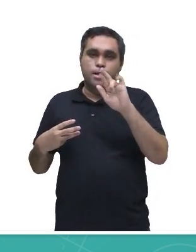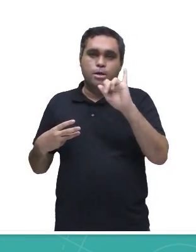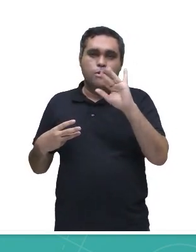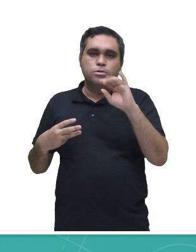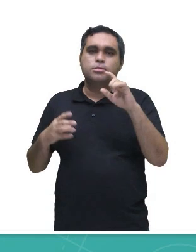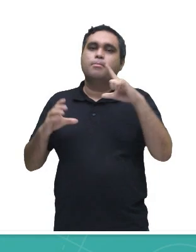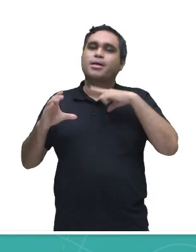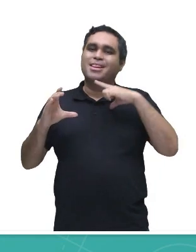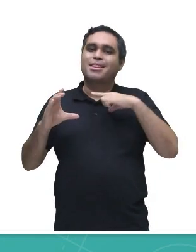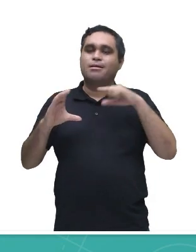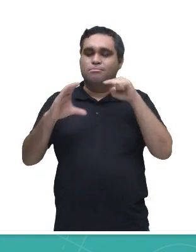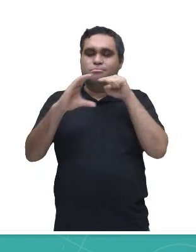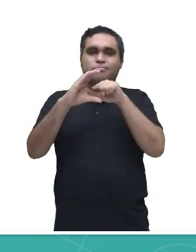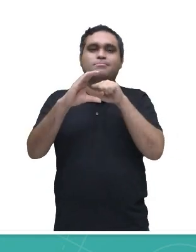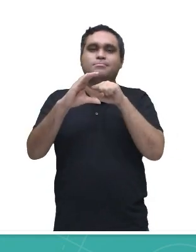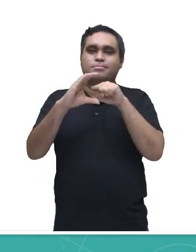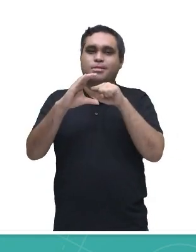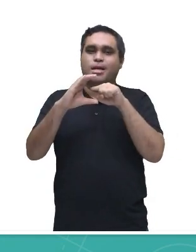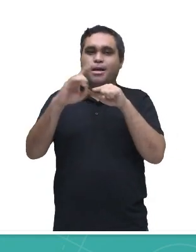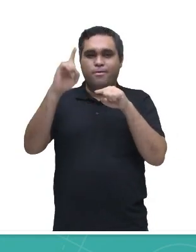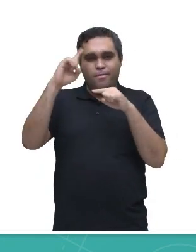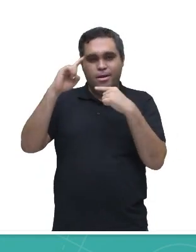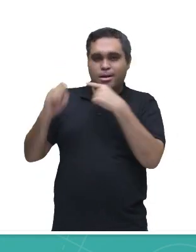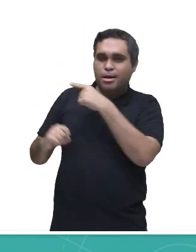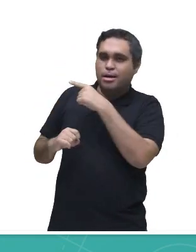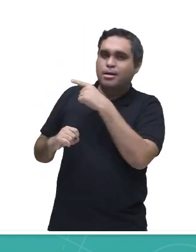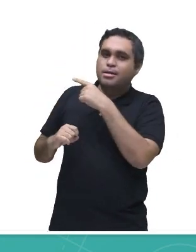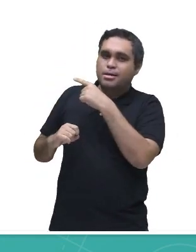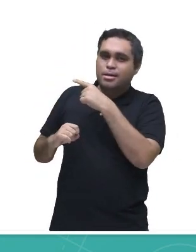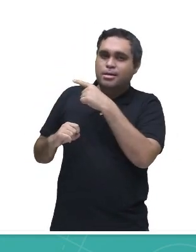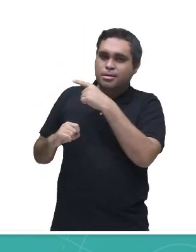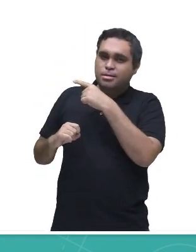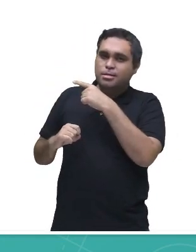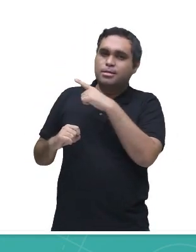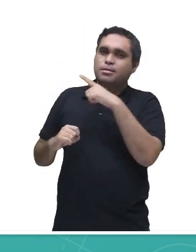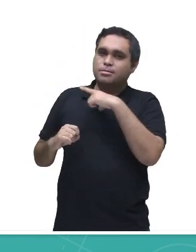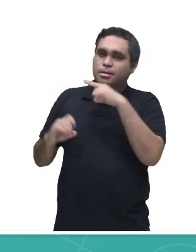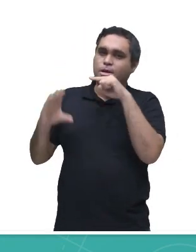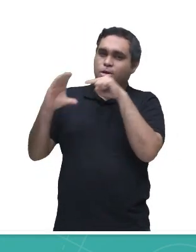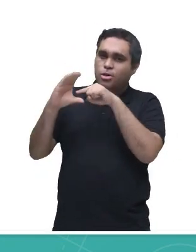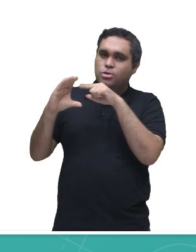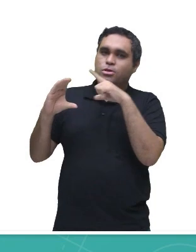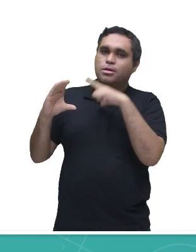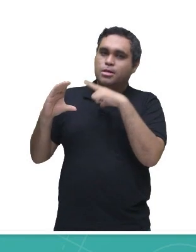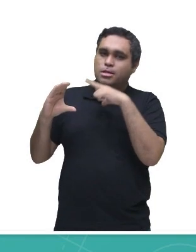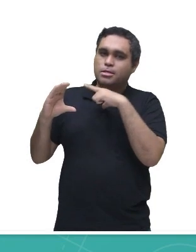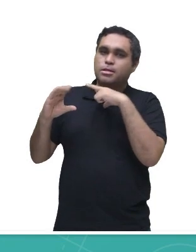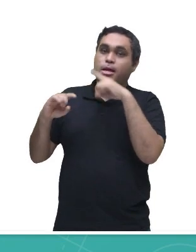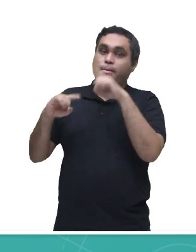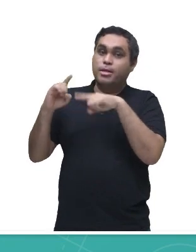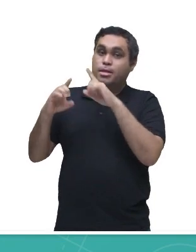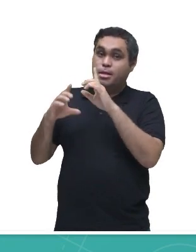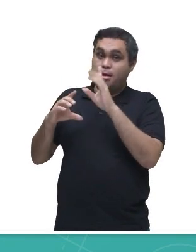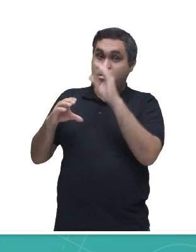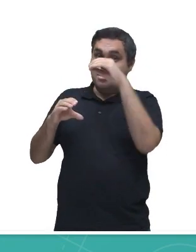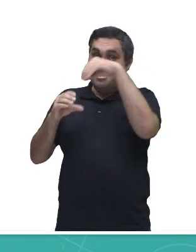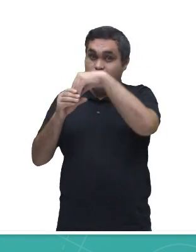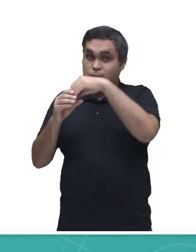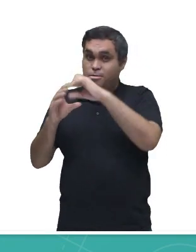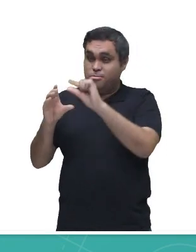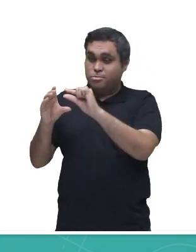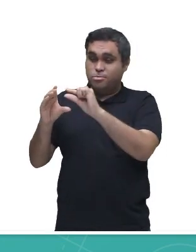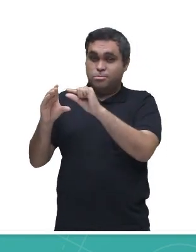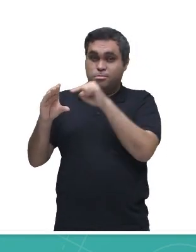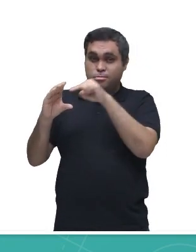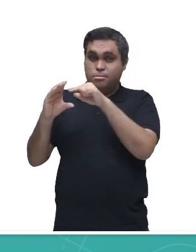ali individualizado, né? Completamente organizado, com material genético ali dentro. E aí você vê todas